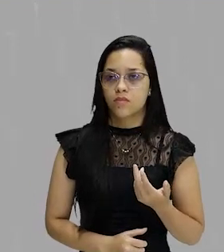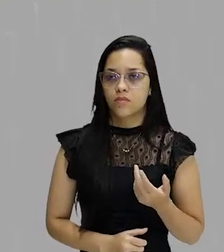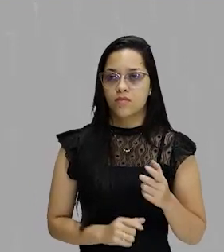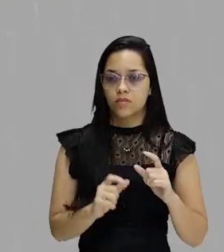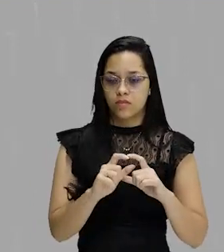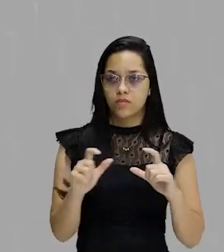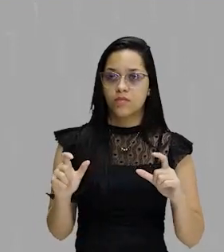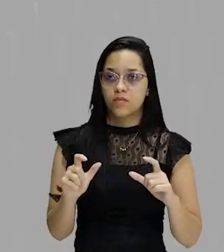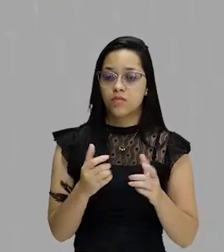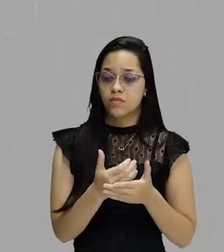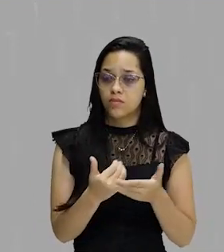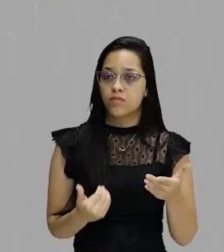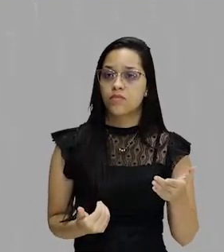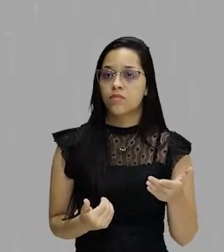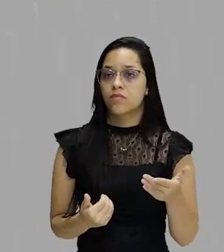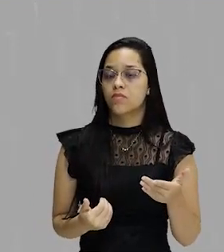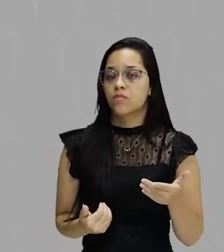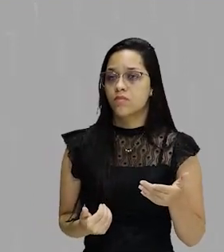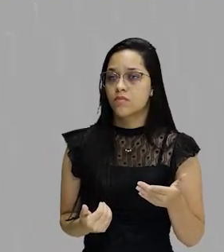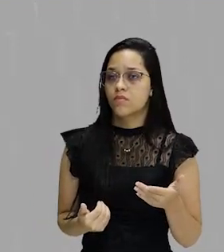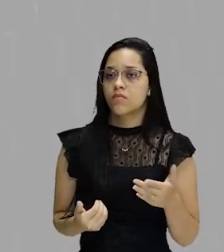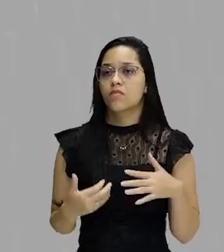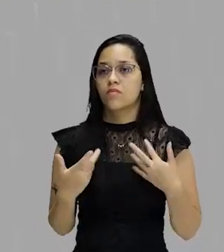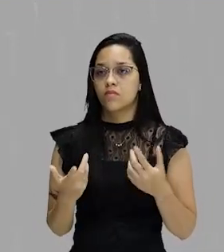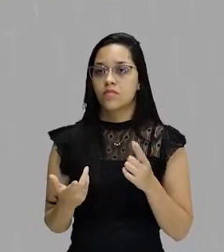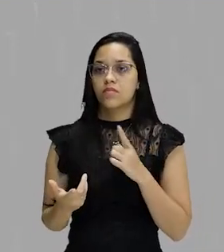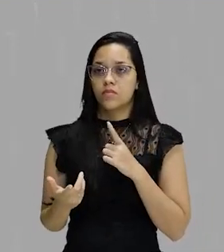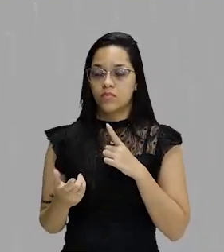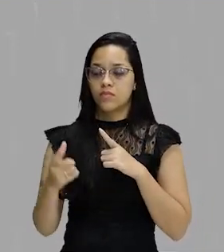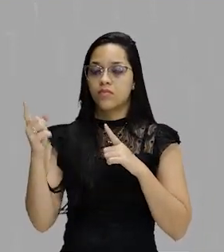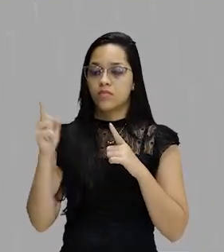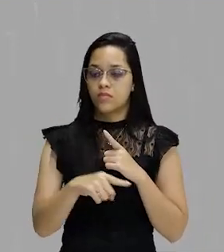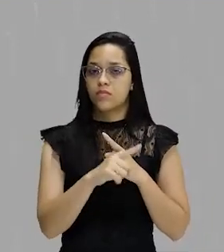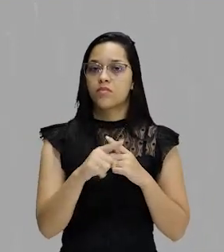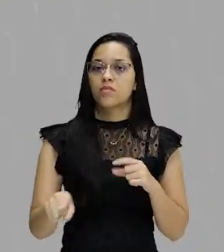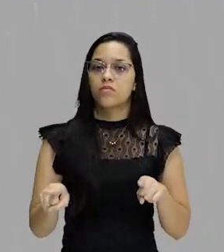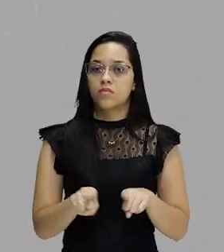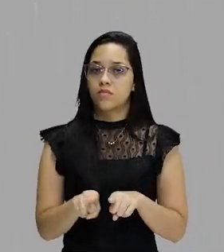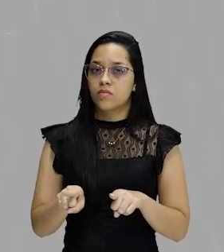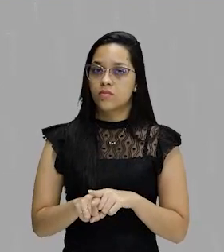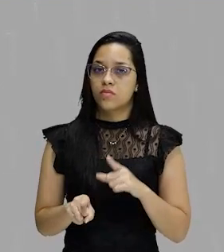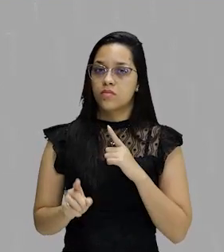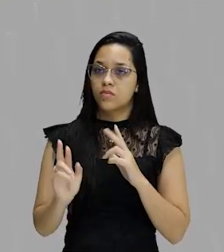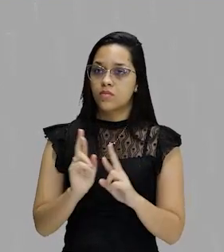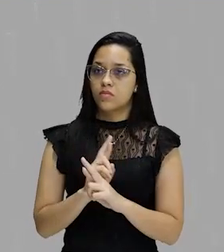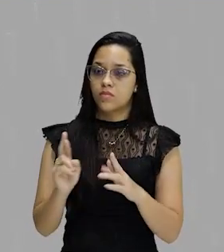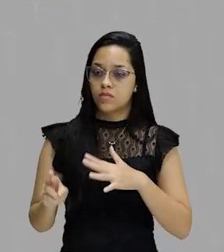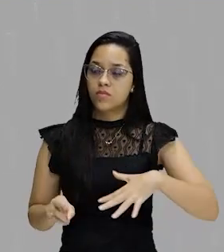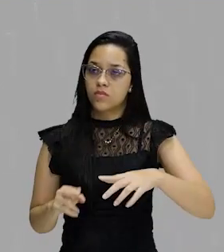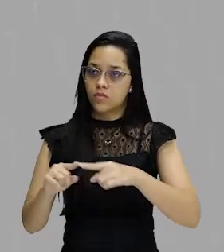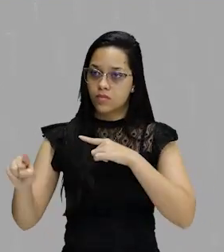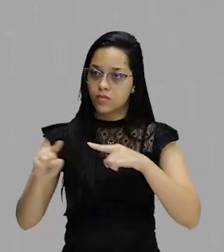Esse trecho dessa música foi retirada. Então, há uma censura também na questão do campo da